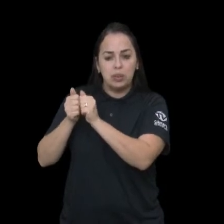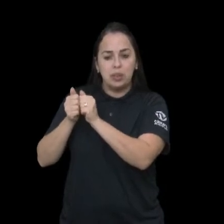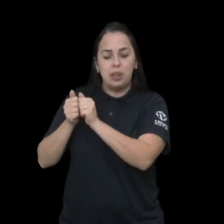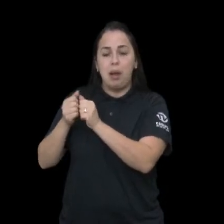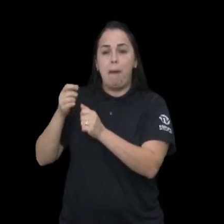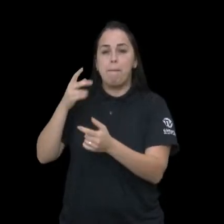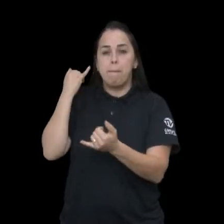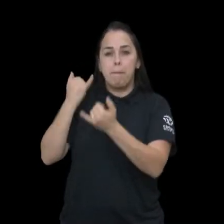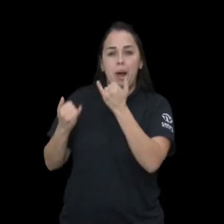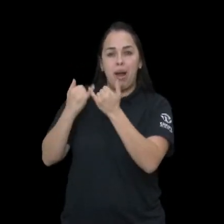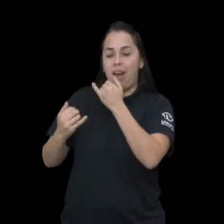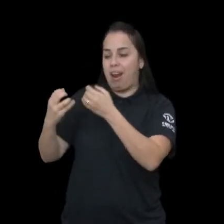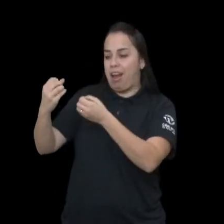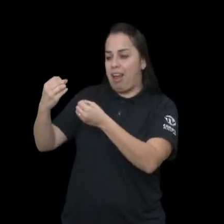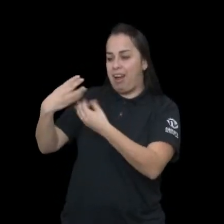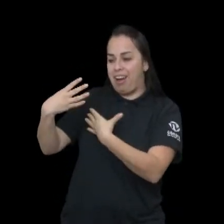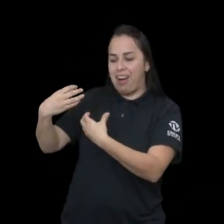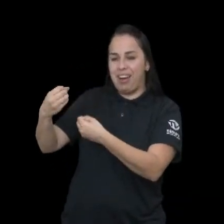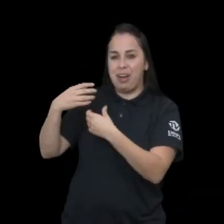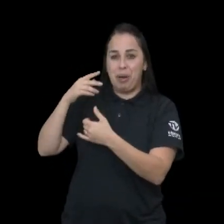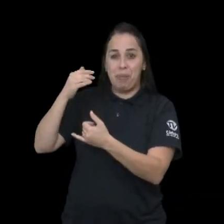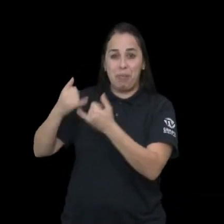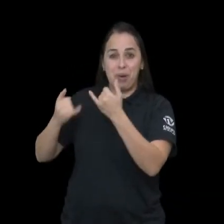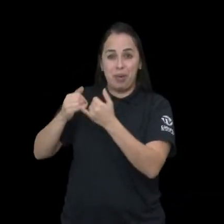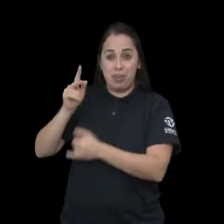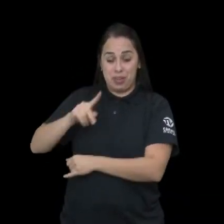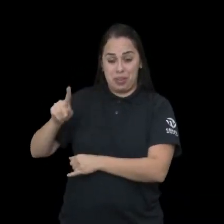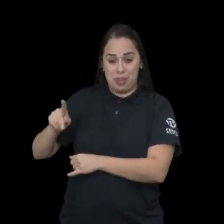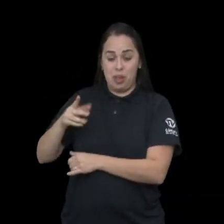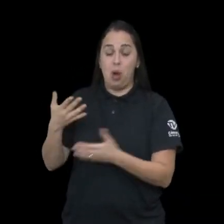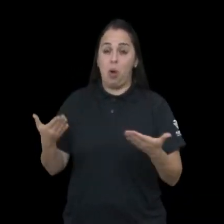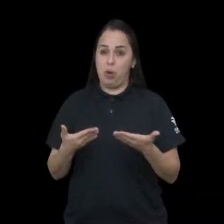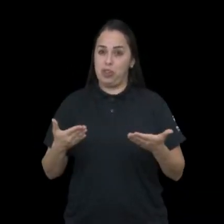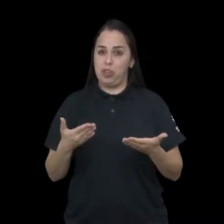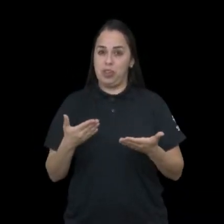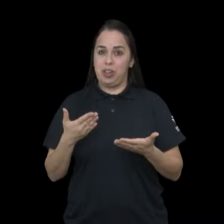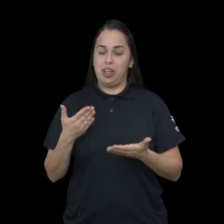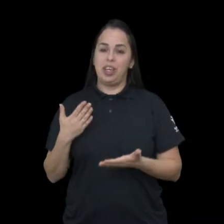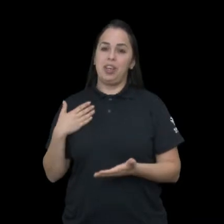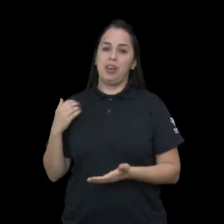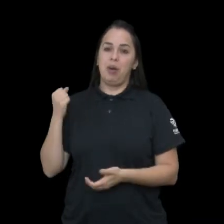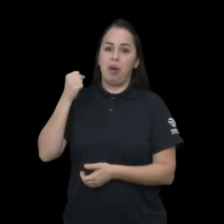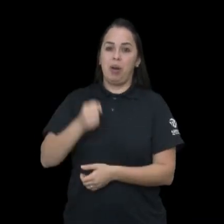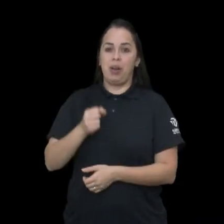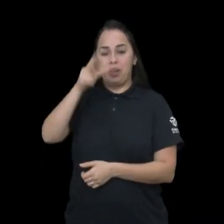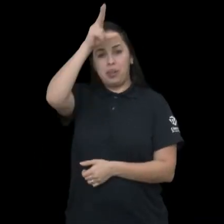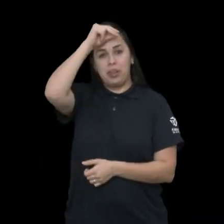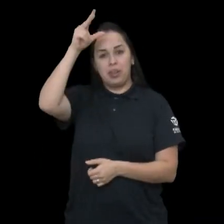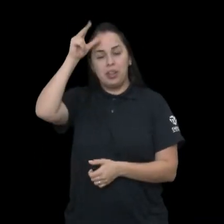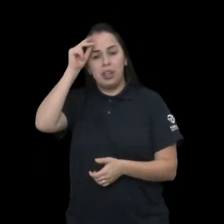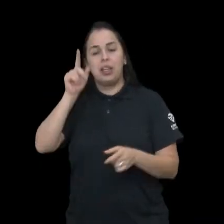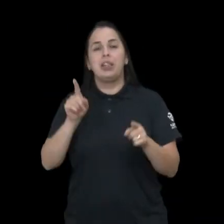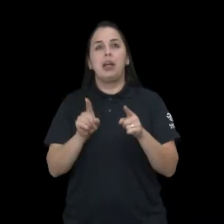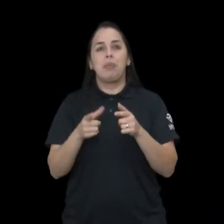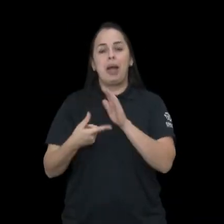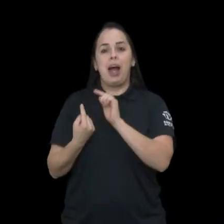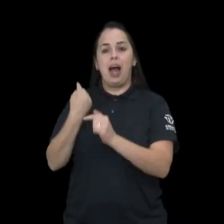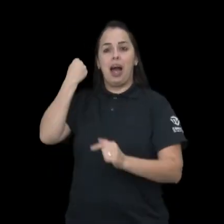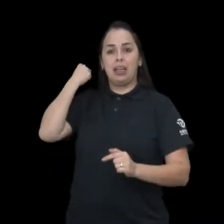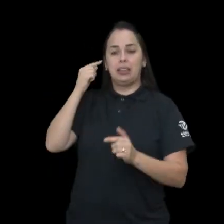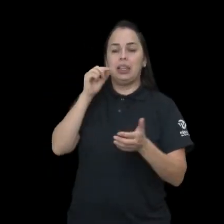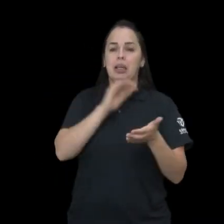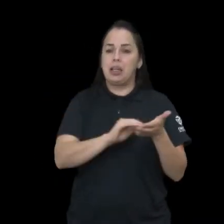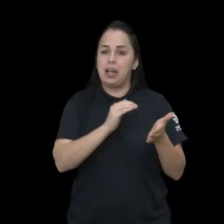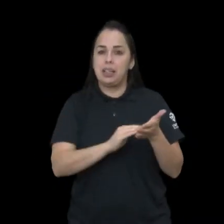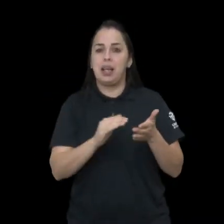professor dentro da administração pública. Hoje eu, como prefeito, passei por várias áreas, como secretário, como diretor de